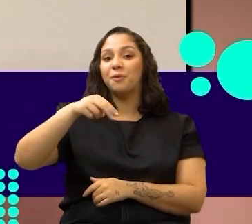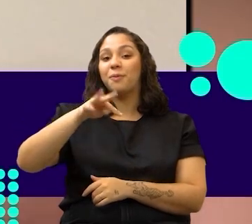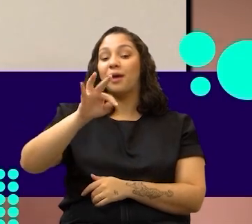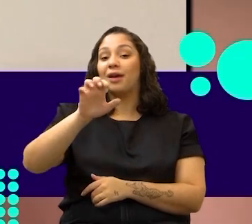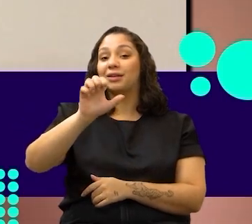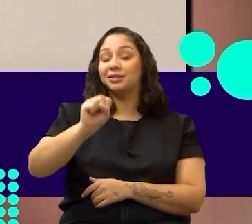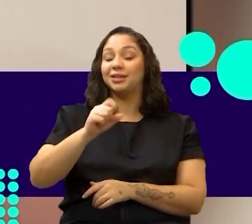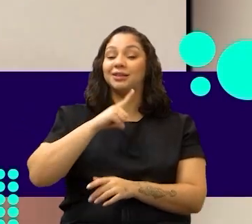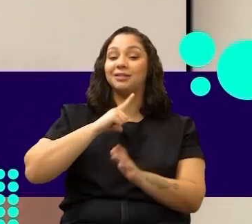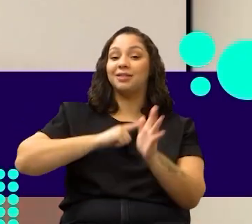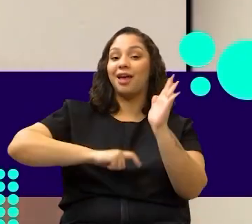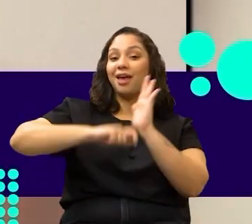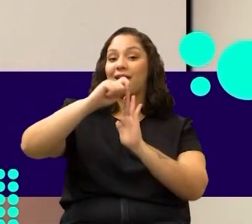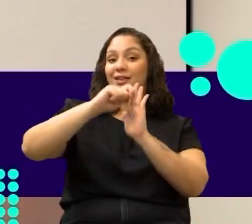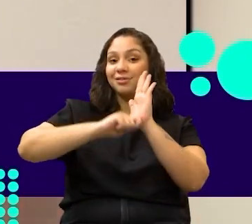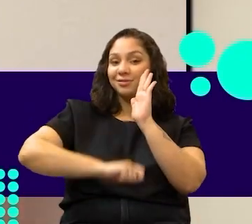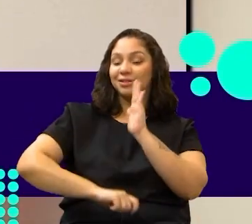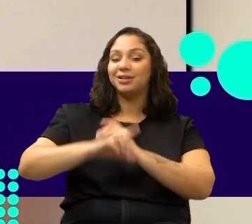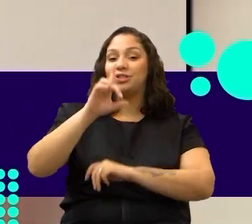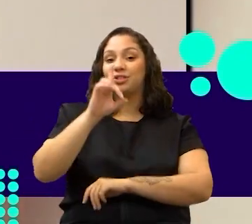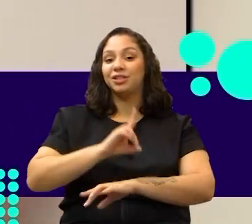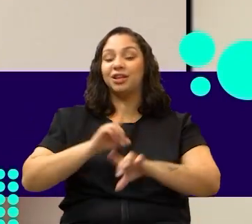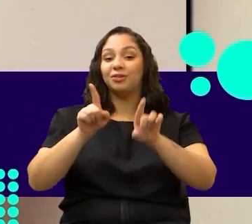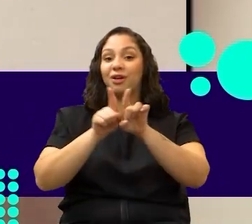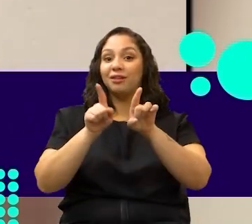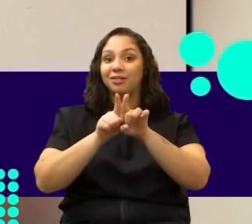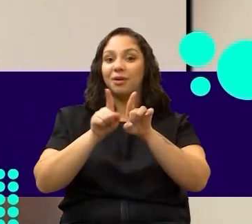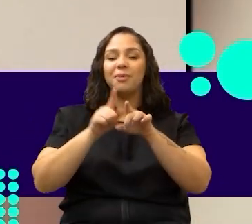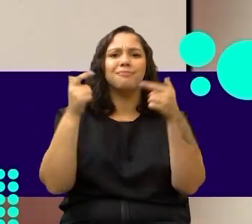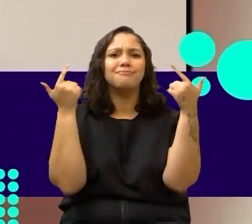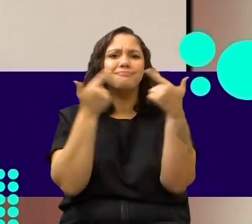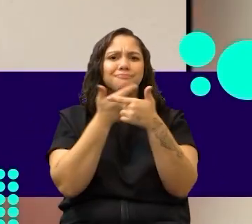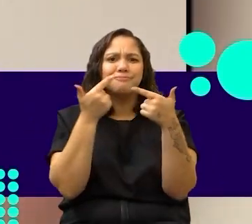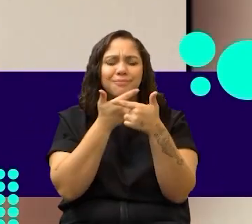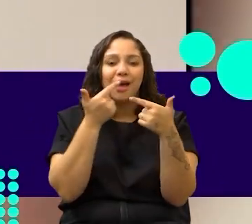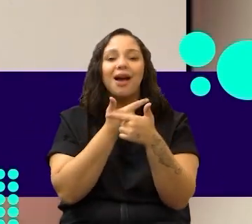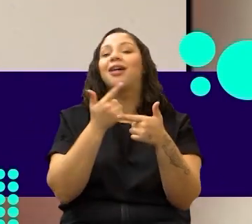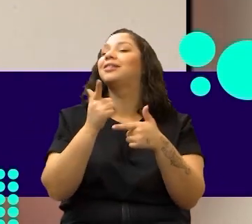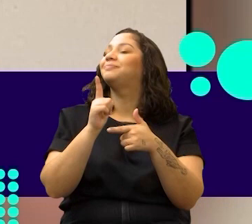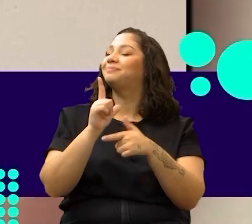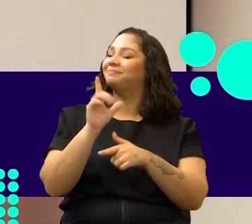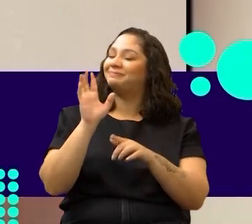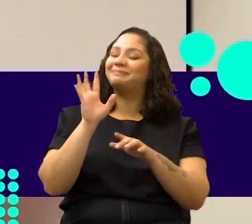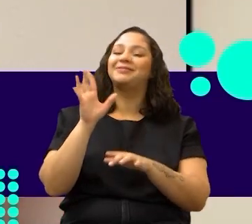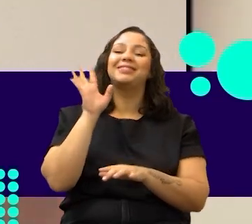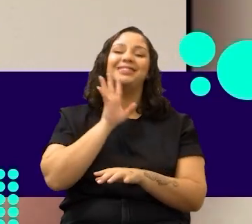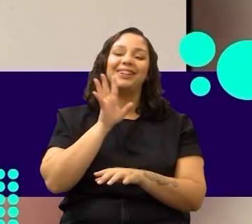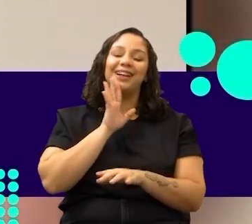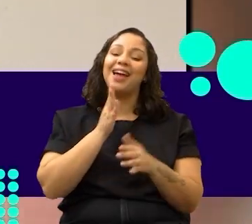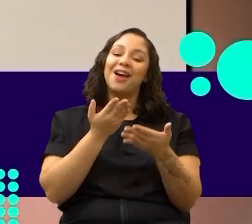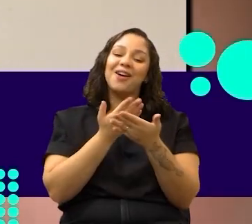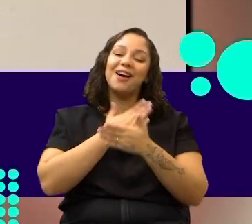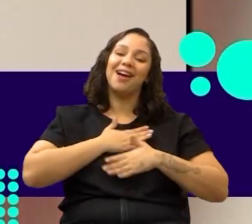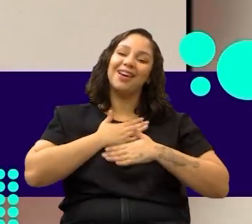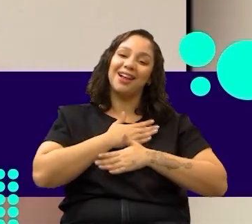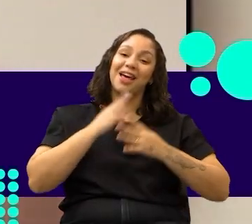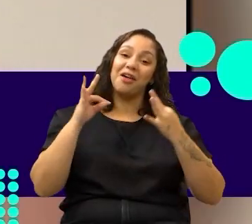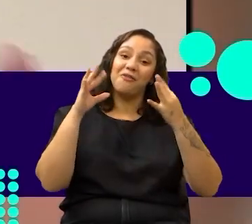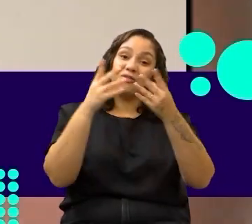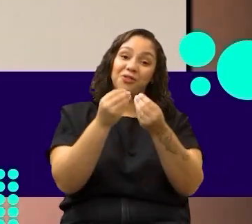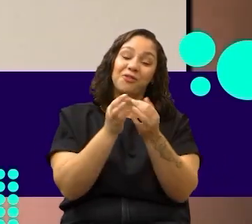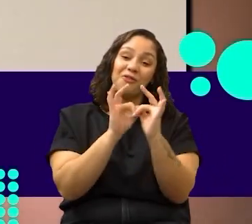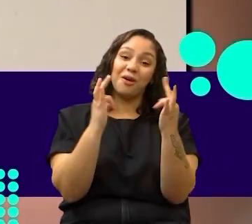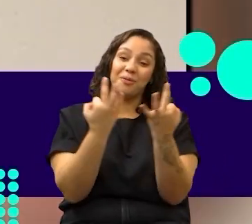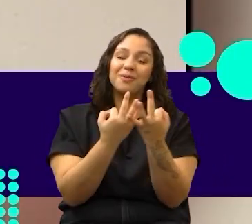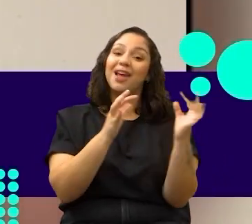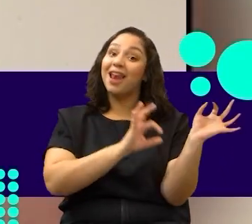por Roberto Gotts e dirigida por Luciano Fernandes. Uma comédia divertidíssima que vai divertir e agradar toda a família. Então